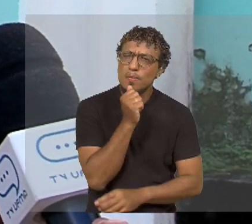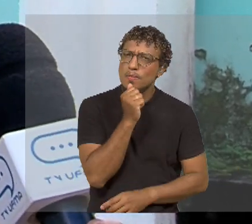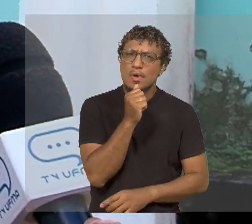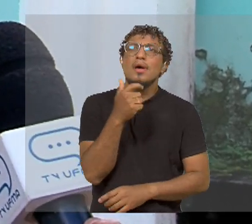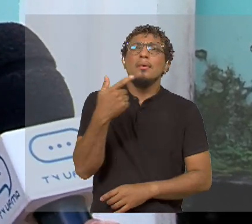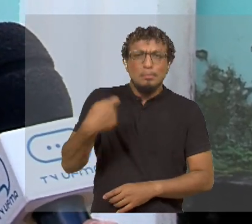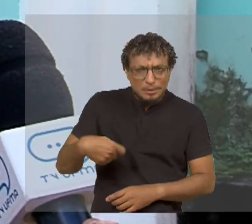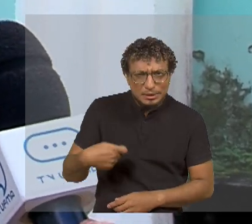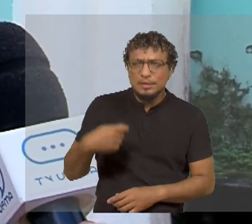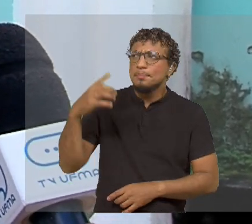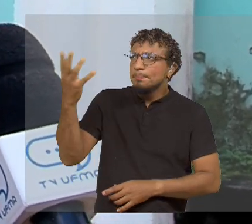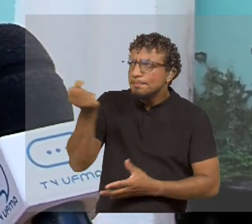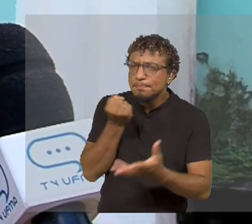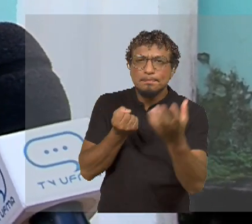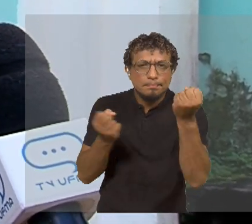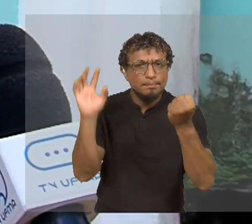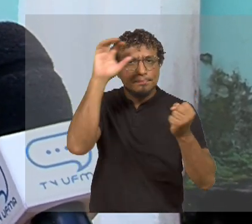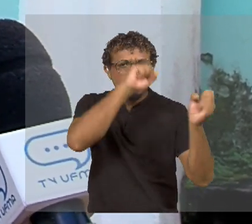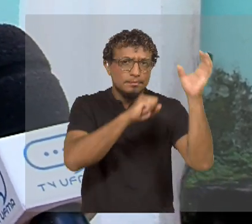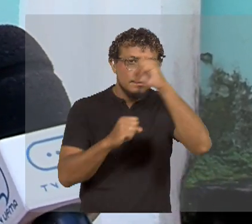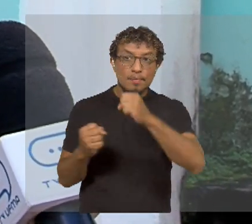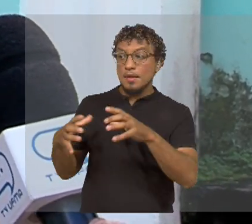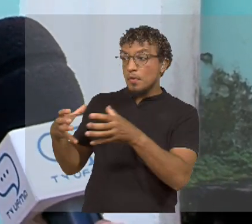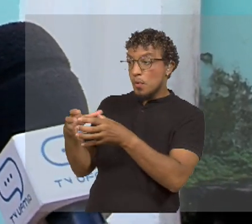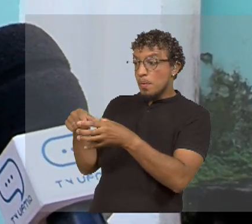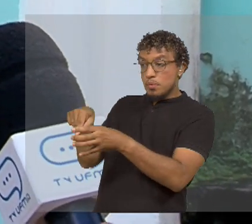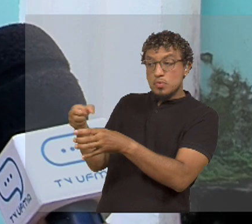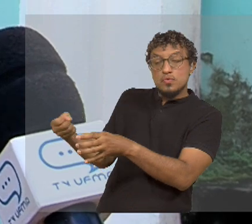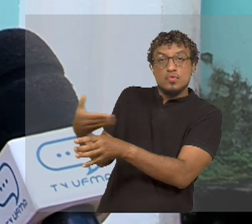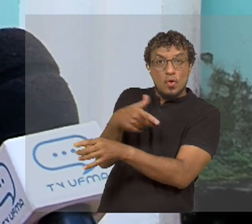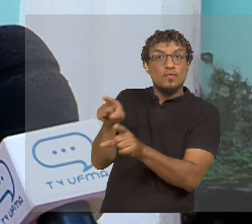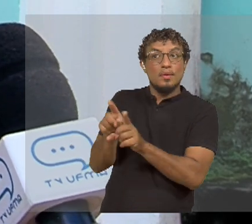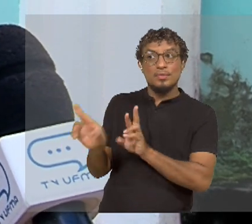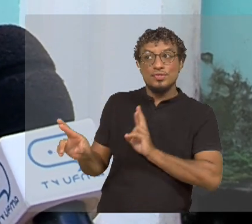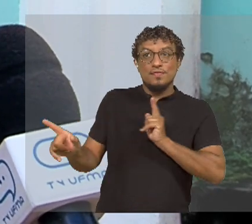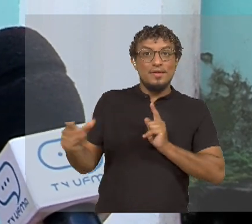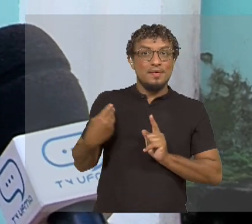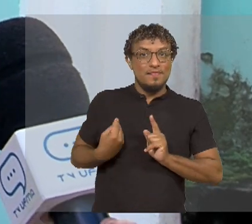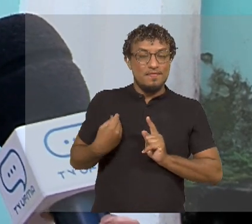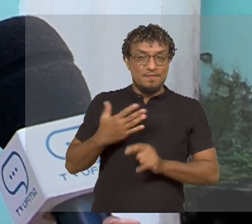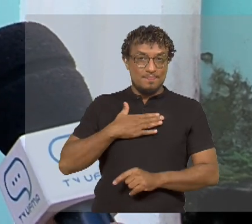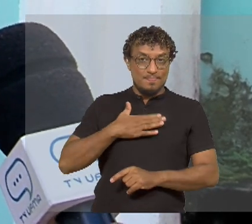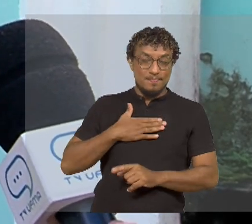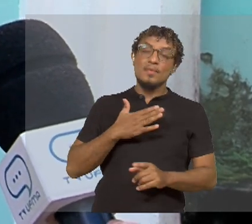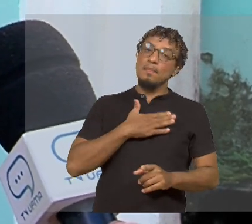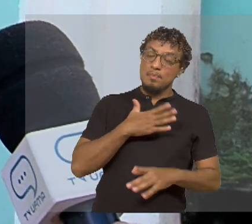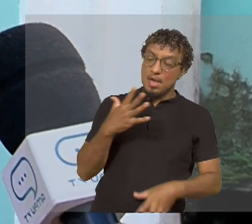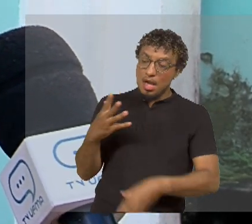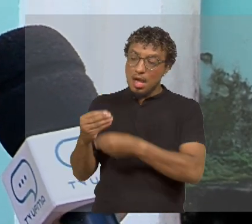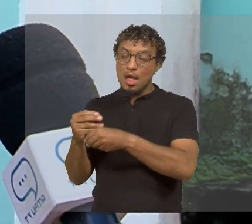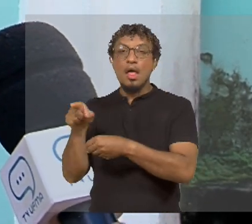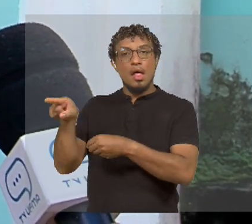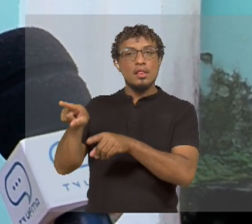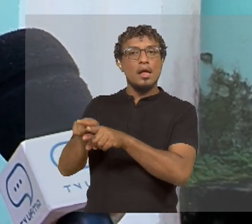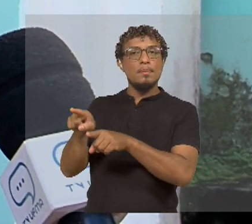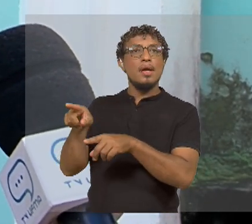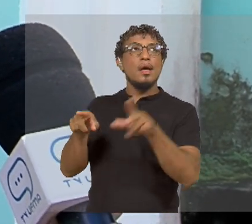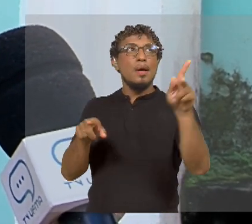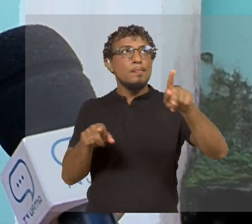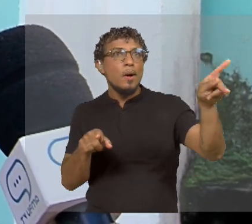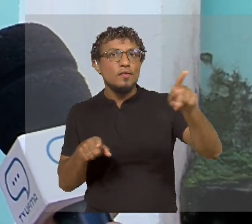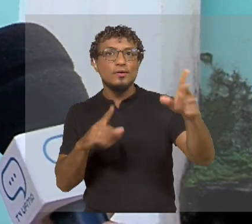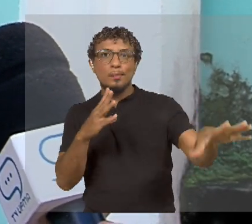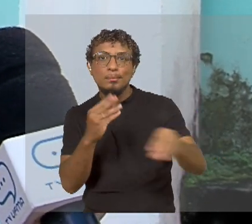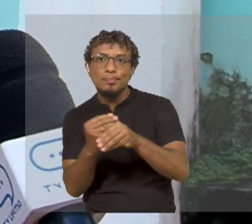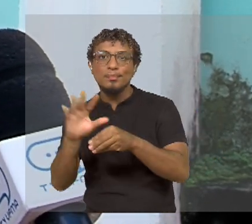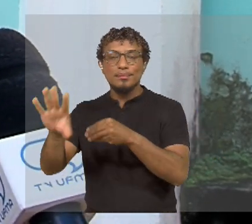coisa, né? Então, acho que chegou uma galera que é nova, que tem uma bagagem diferente da minha, a minha que também pôde agregar, e principalmente dos professores que também já estão